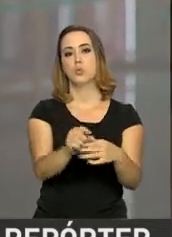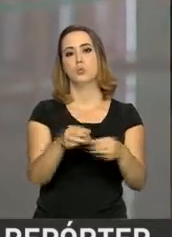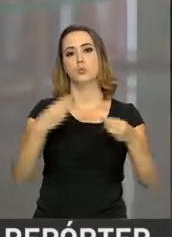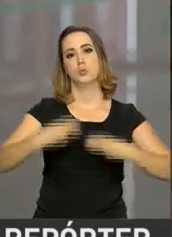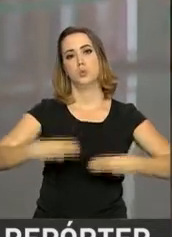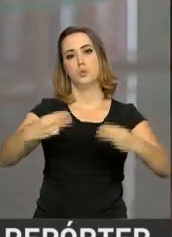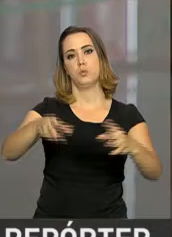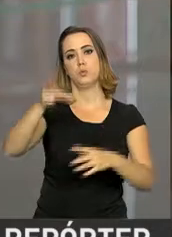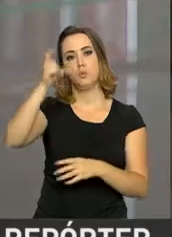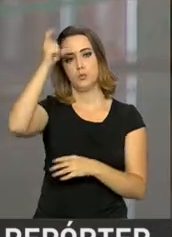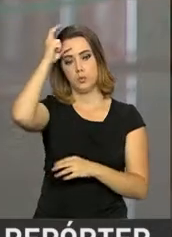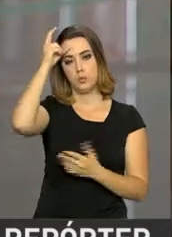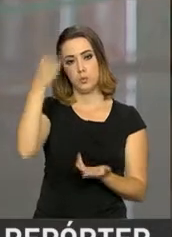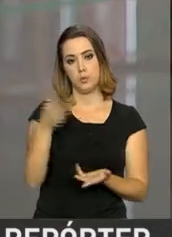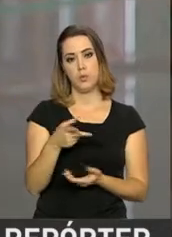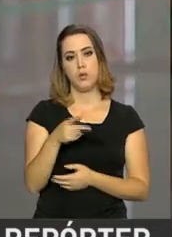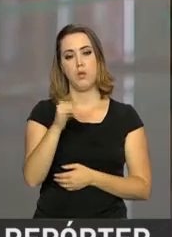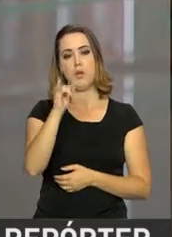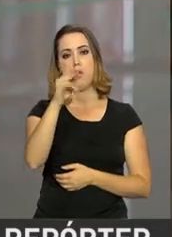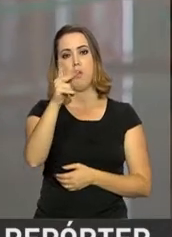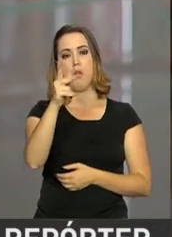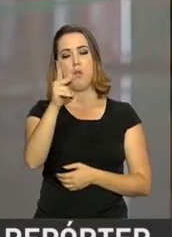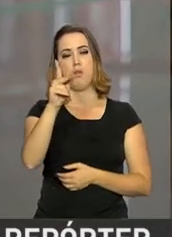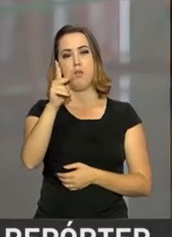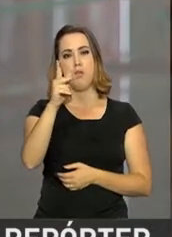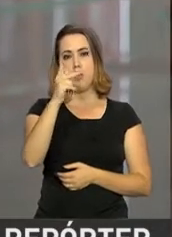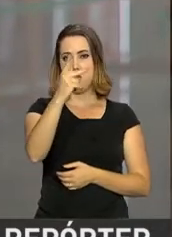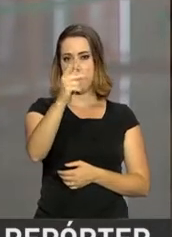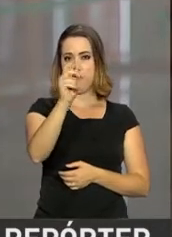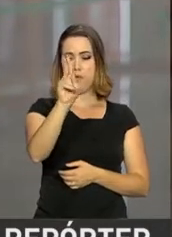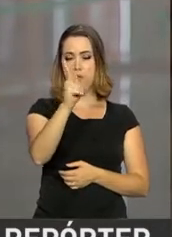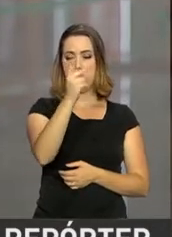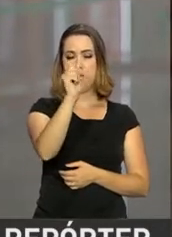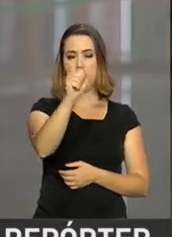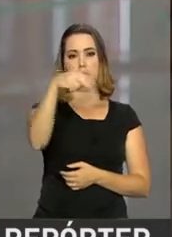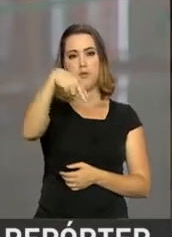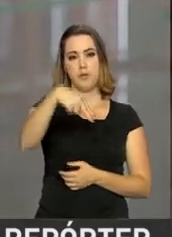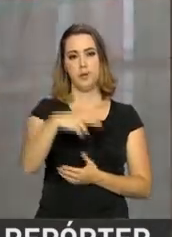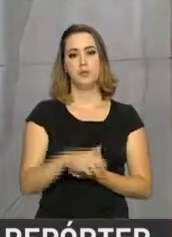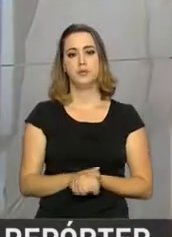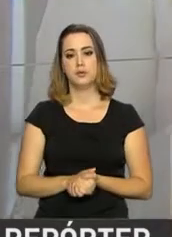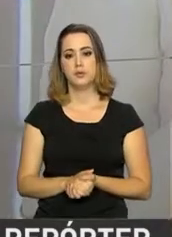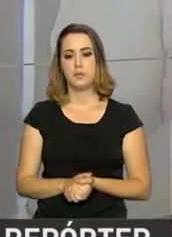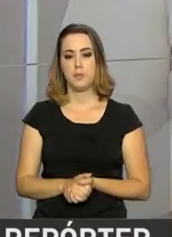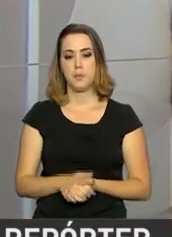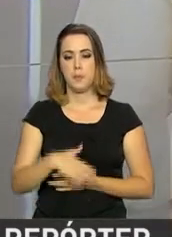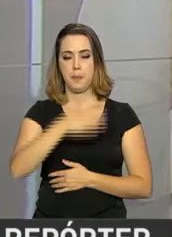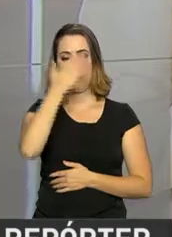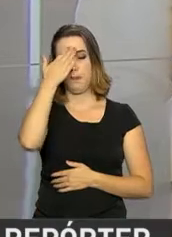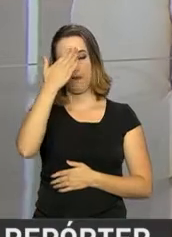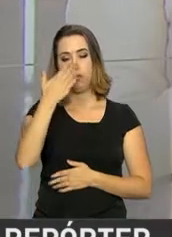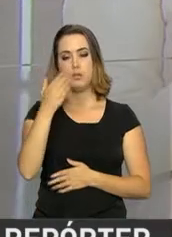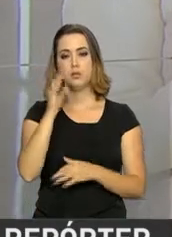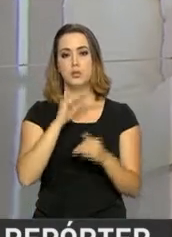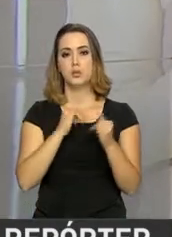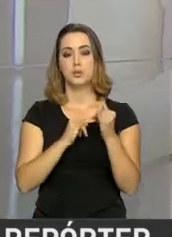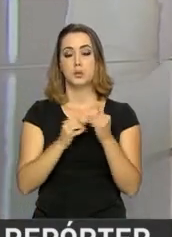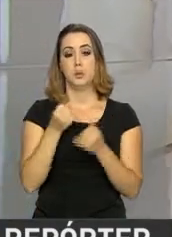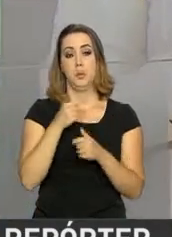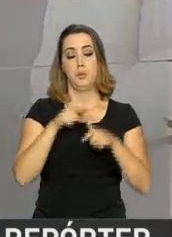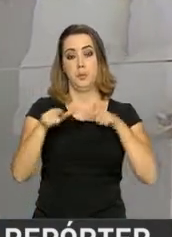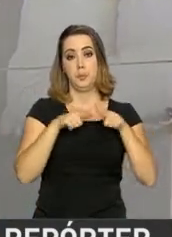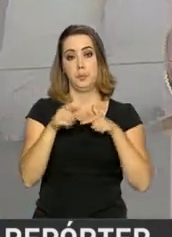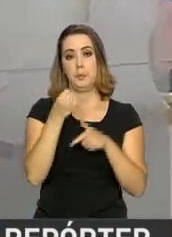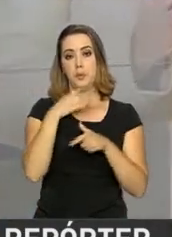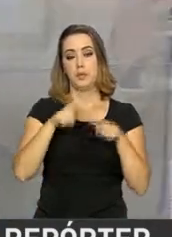instituto o do patrimônio histórico e artístico nacional o iphan josé luiz obrigado pelas informações do ano bom trabalho